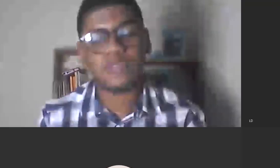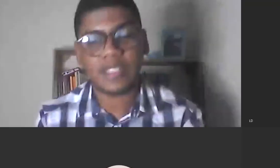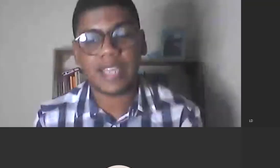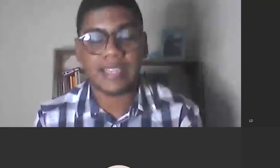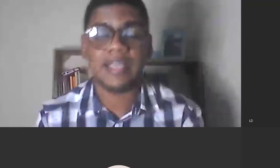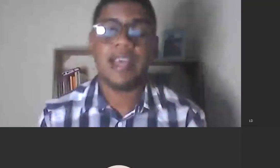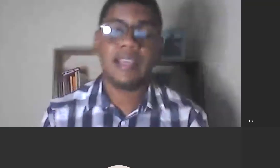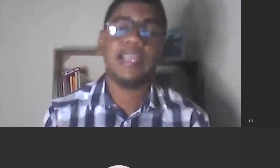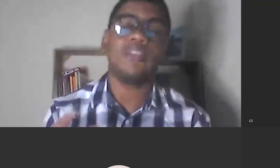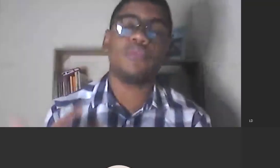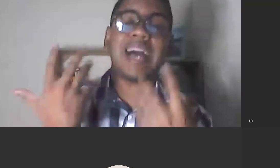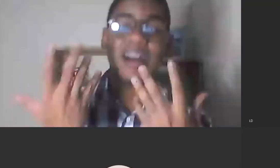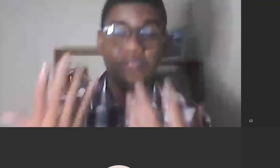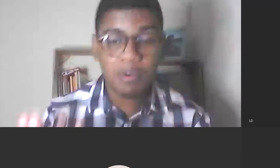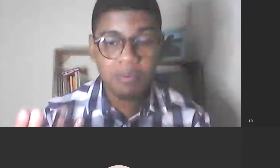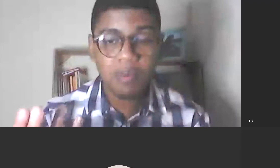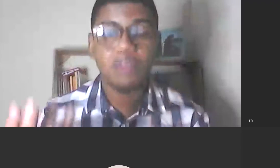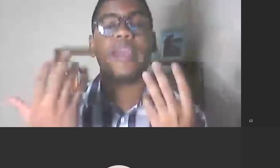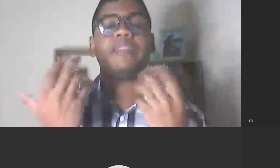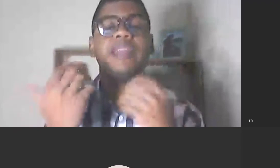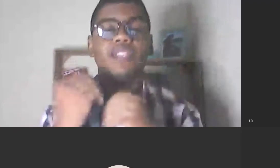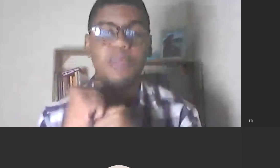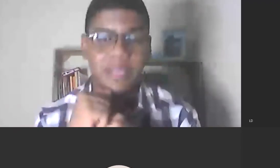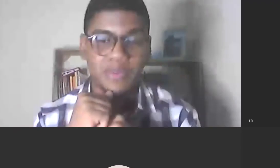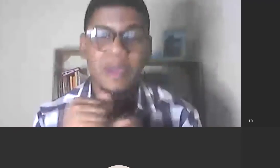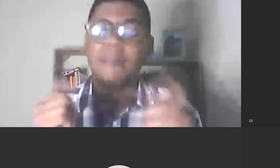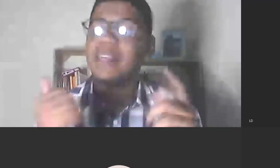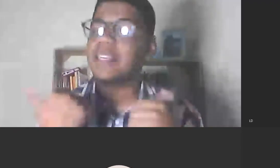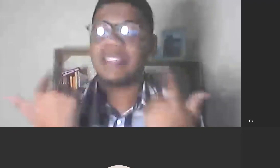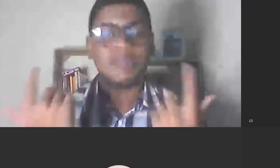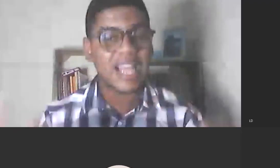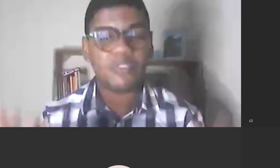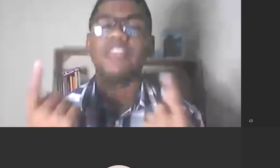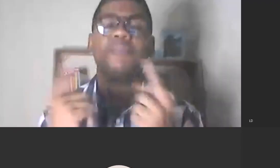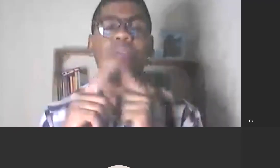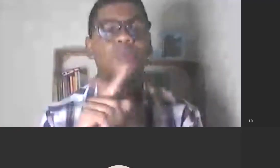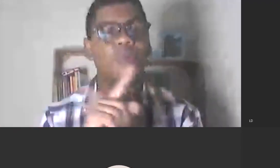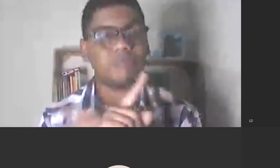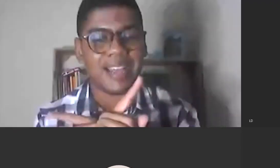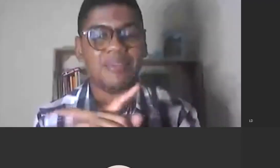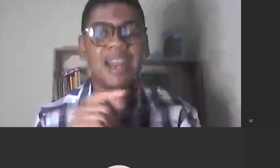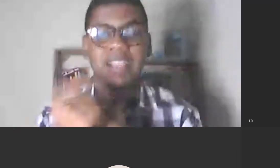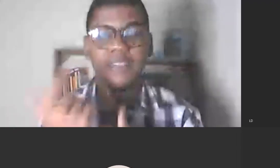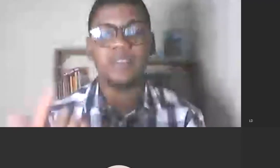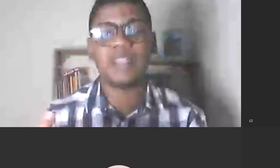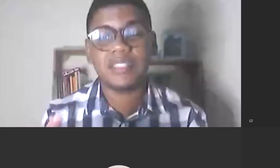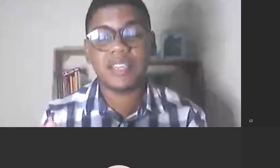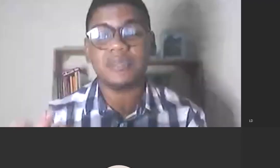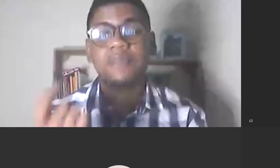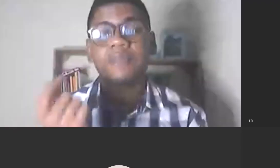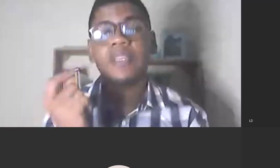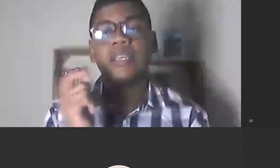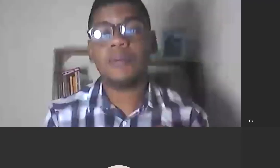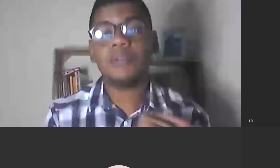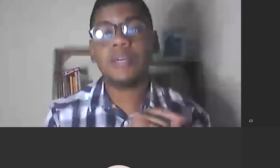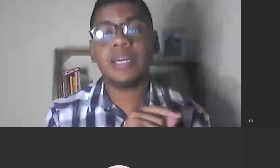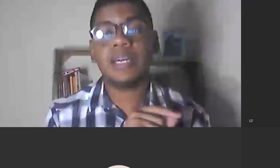algumas expressões faciais que ajudavam no entendimento, mas eles não davam um entendimento contrário àquilo que eu estava